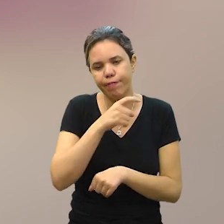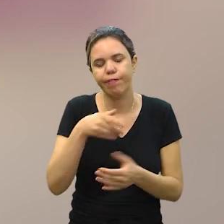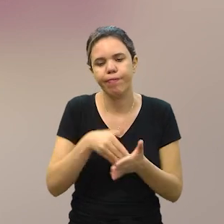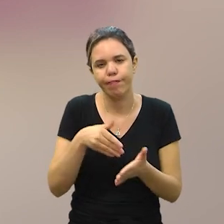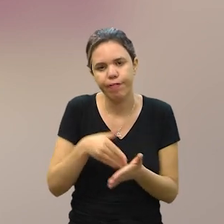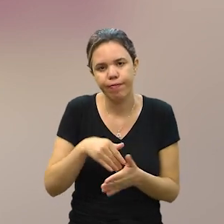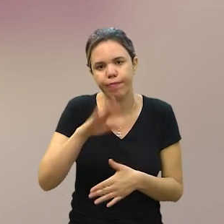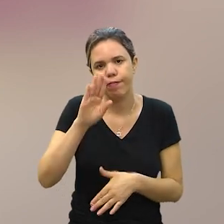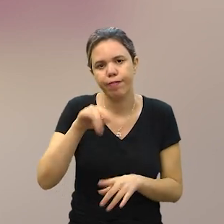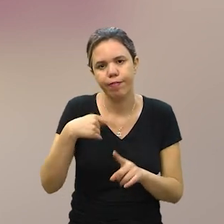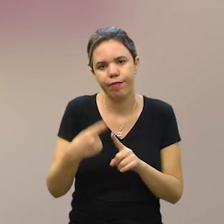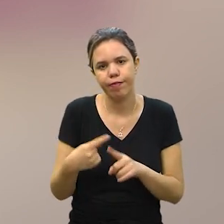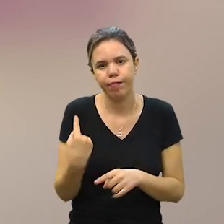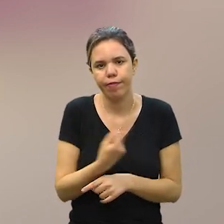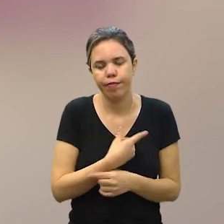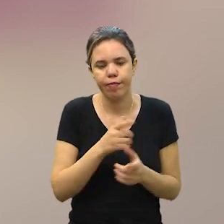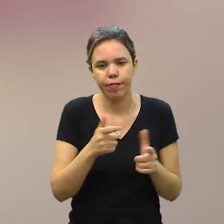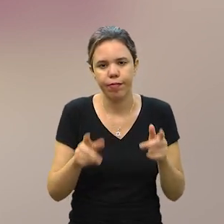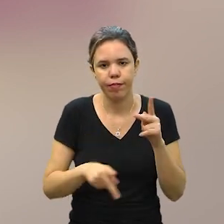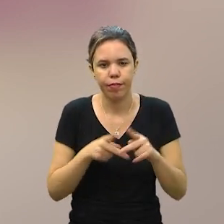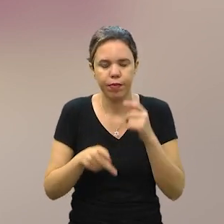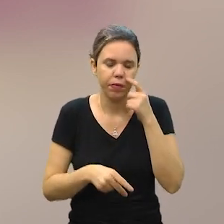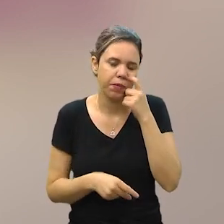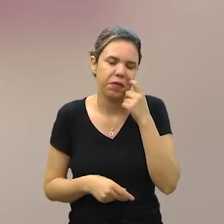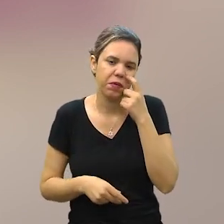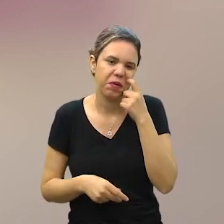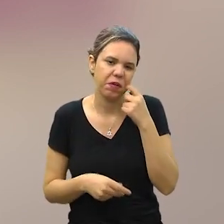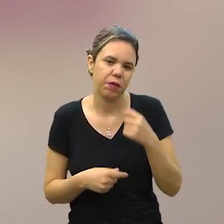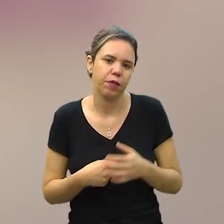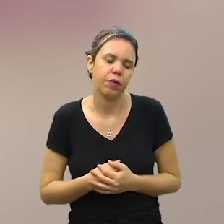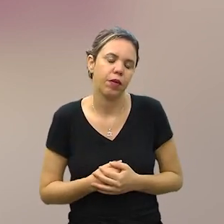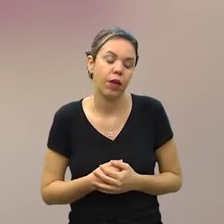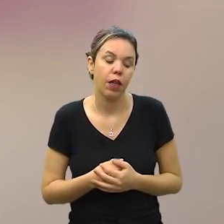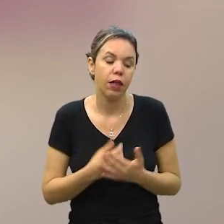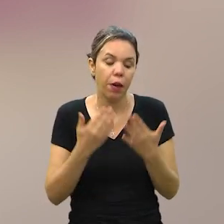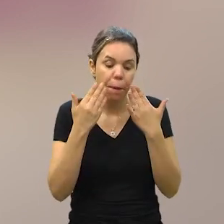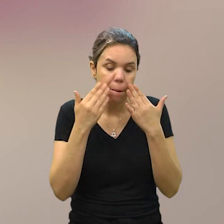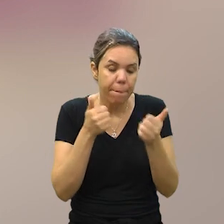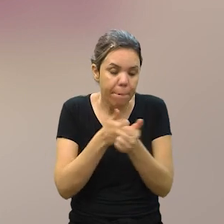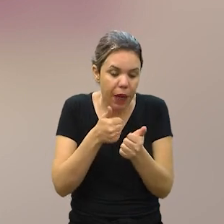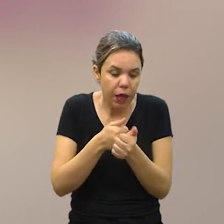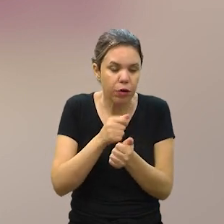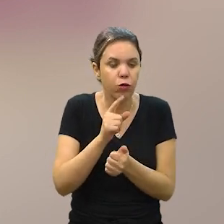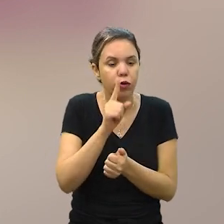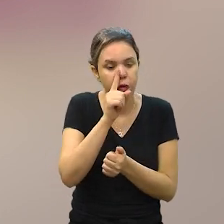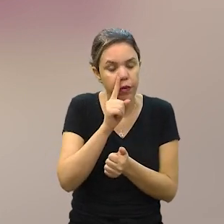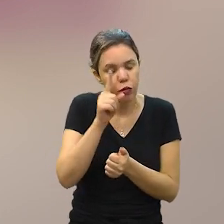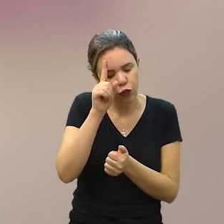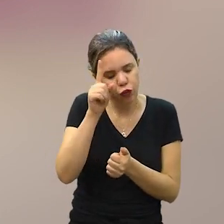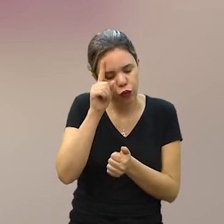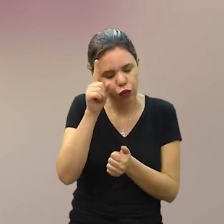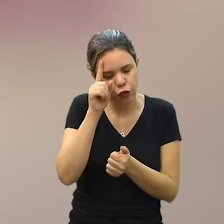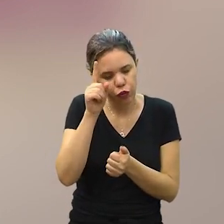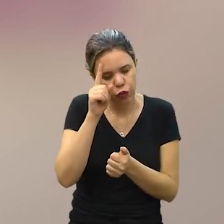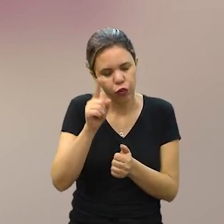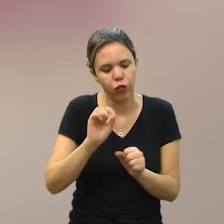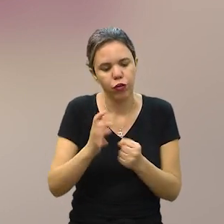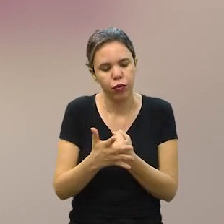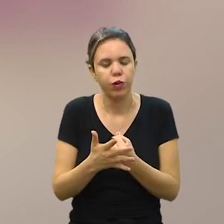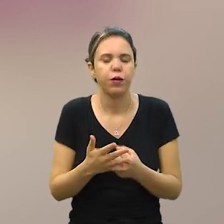dificuldades e ainda mais que a maioria das pessoas, né? Porque eles estão ali todos os dias